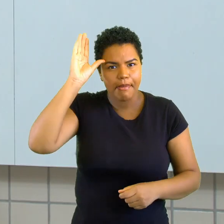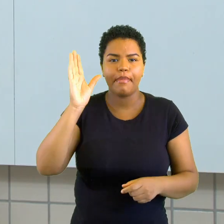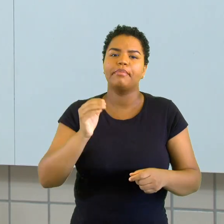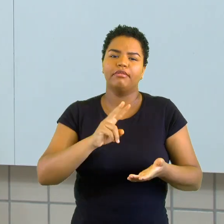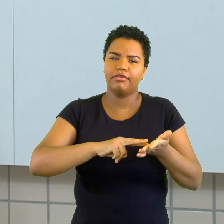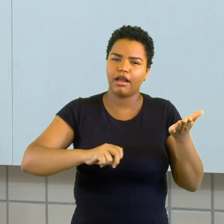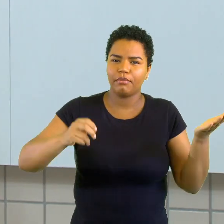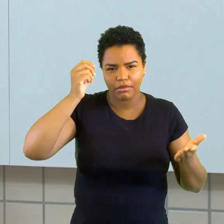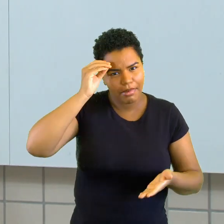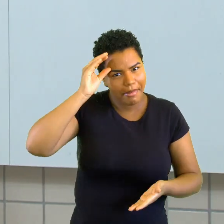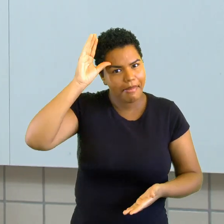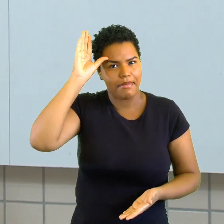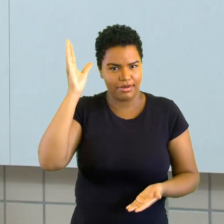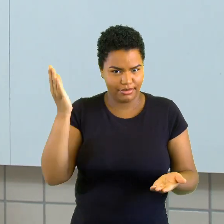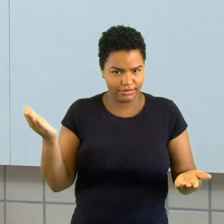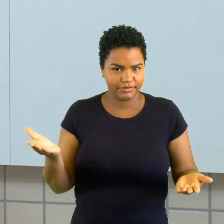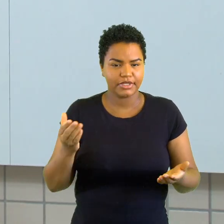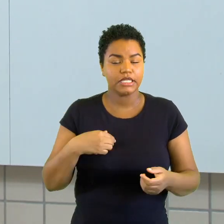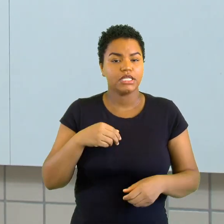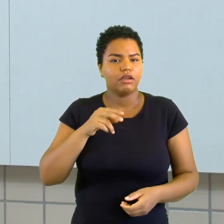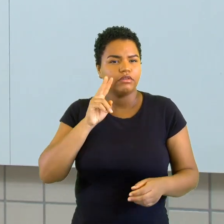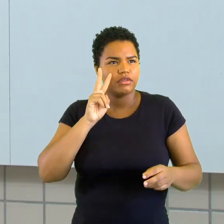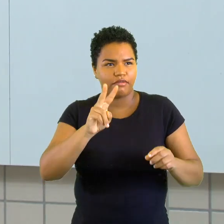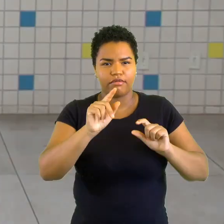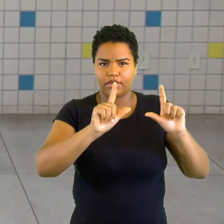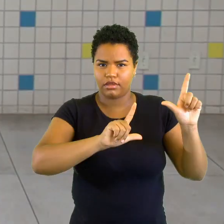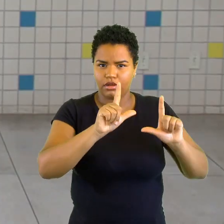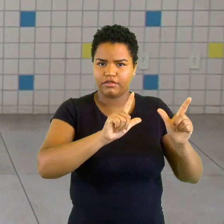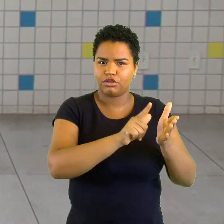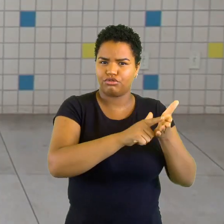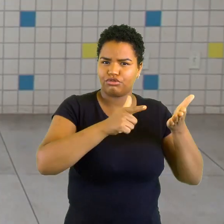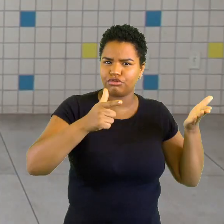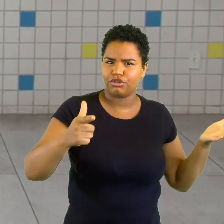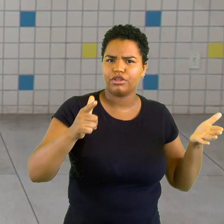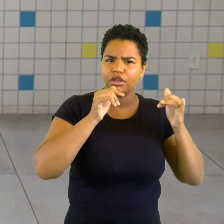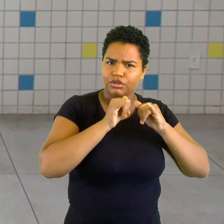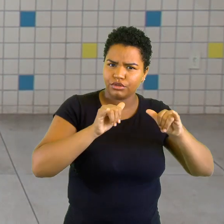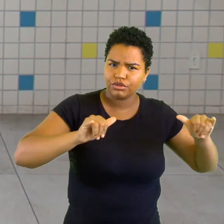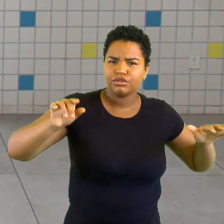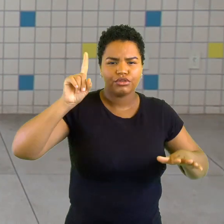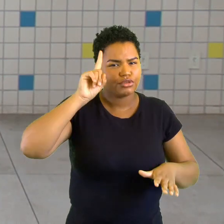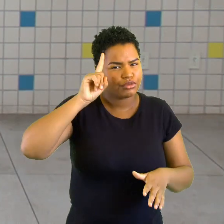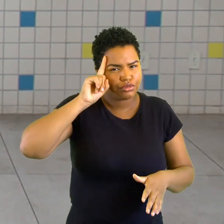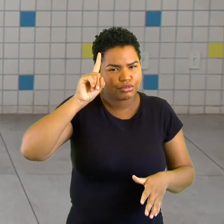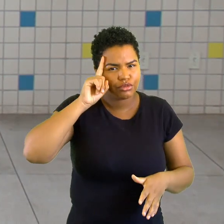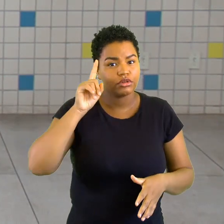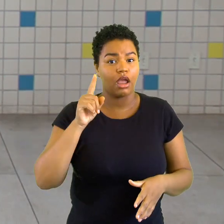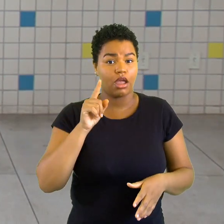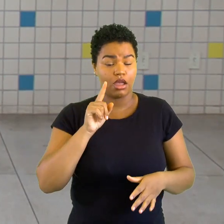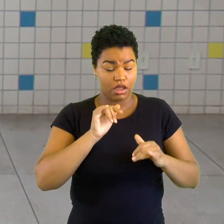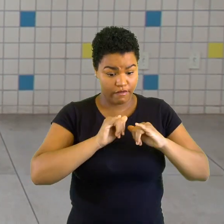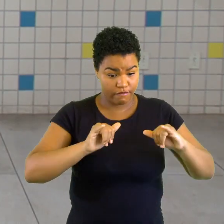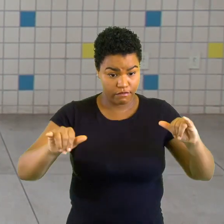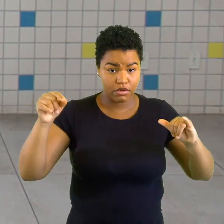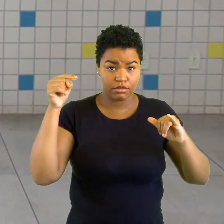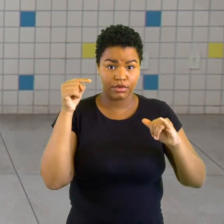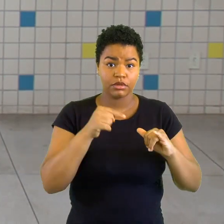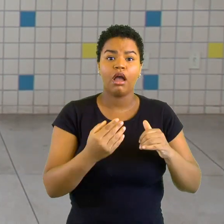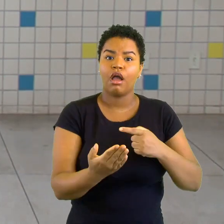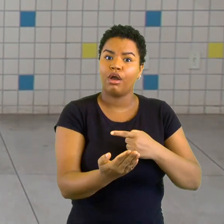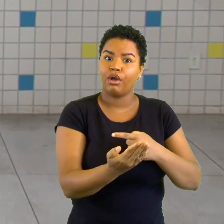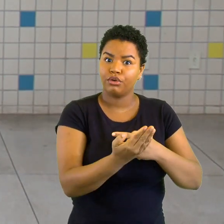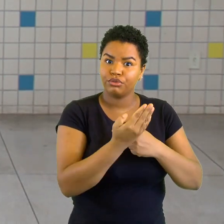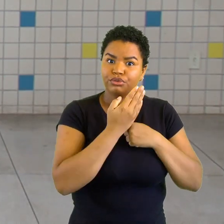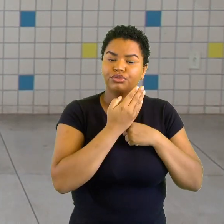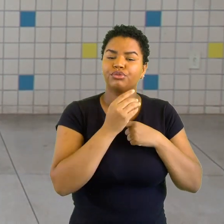atento a noticiários, sempre esteja atento às notícias do dia a dia, porque essas informações, elas ajudam vocês